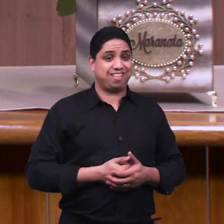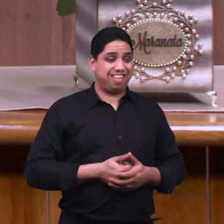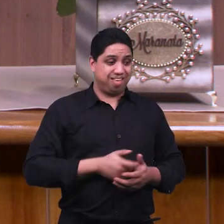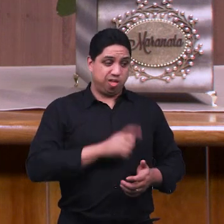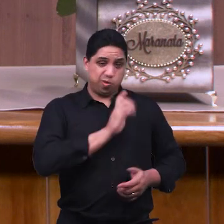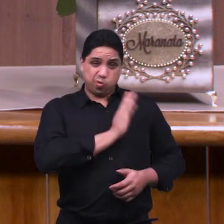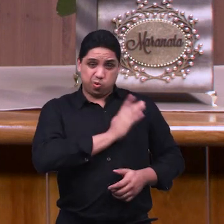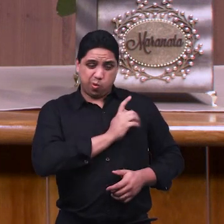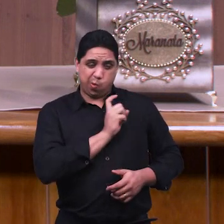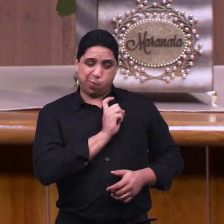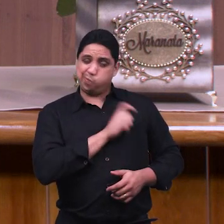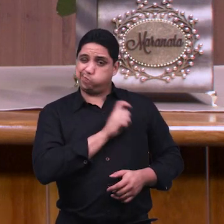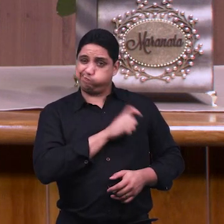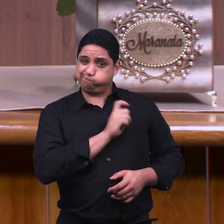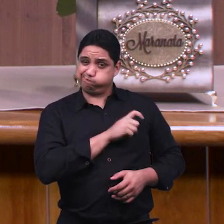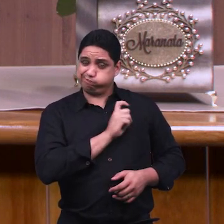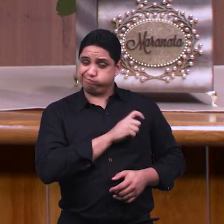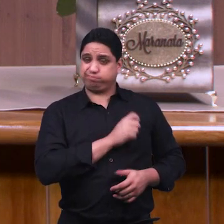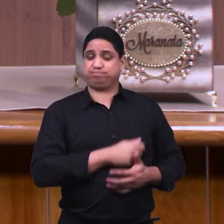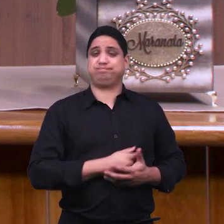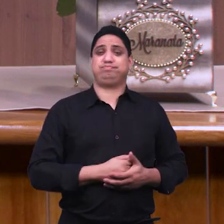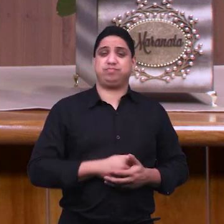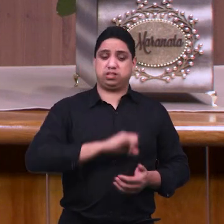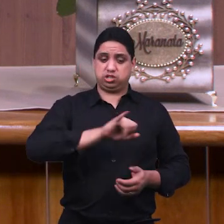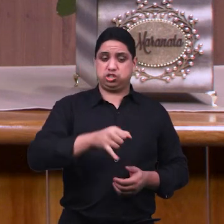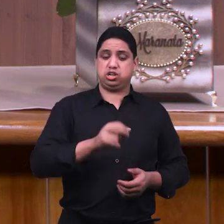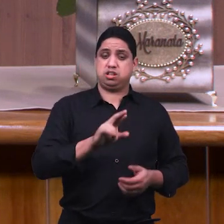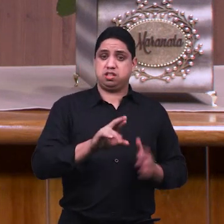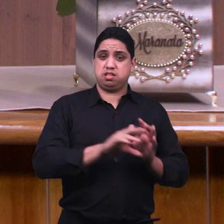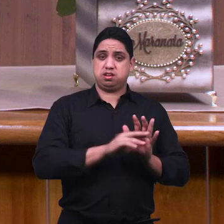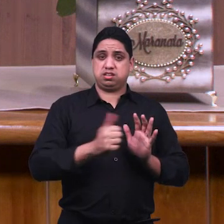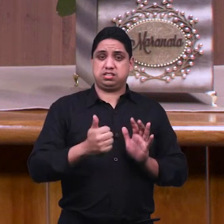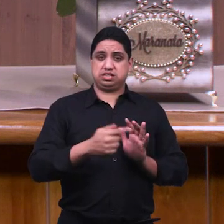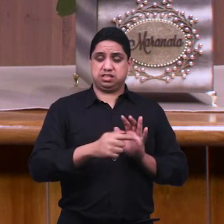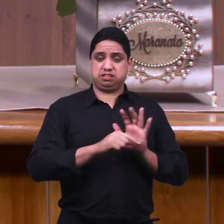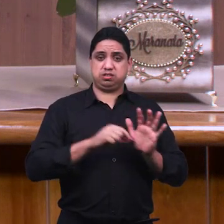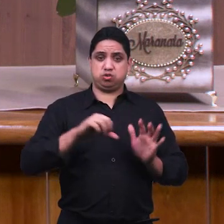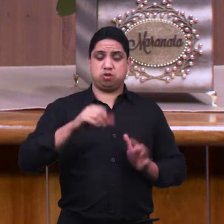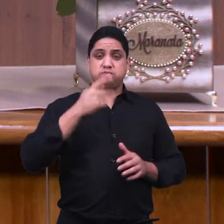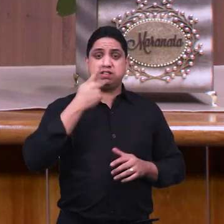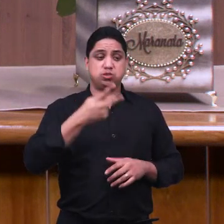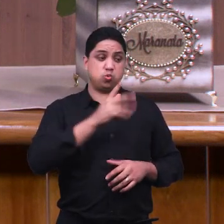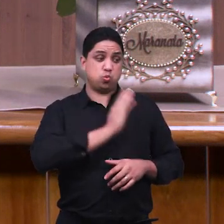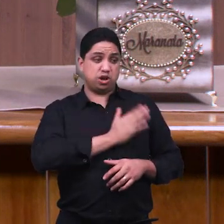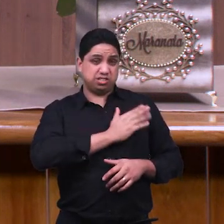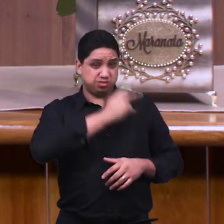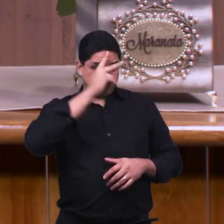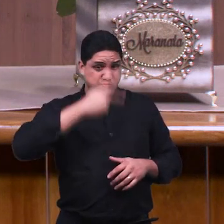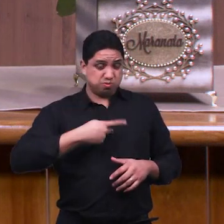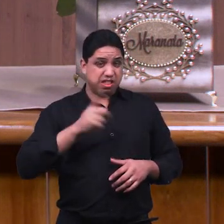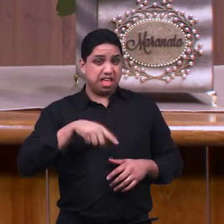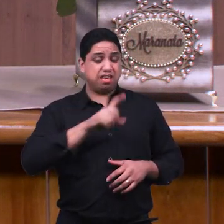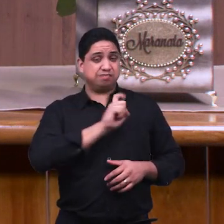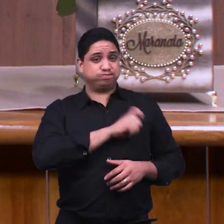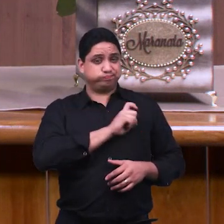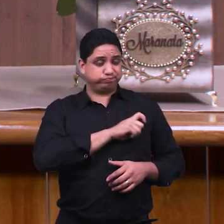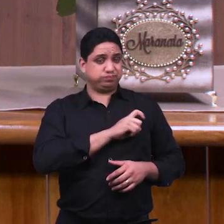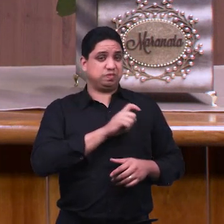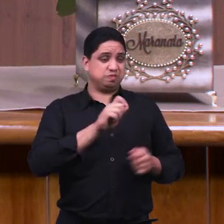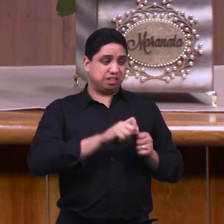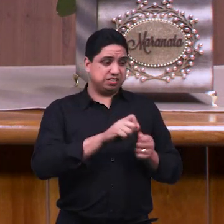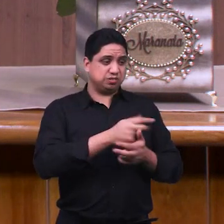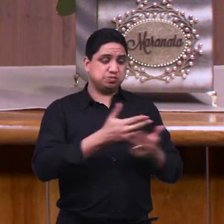do homem, não vai pelo coração não, hein? Jeremias 17, 9. Enganoso é o coração do homem. O coração tem muitas coisas querendo fazer que não é de